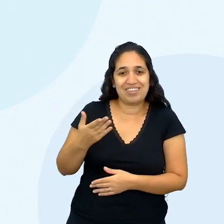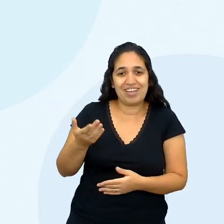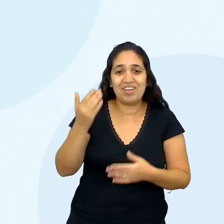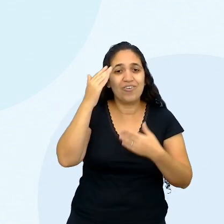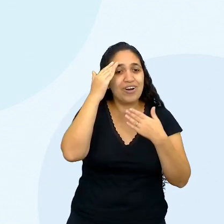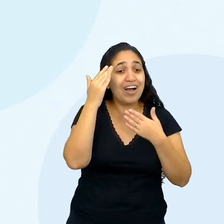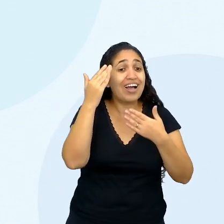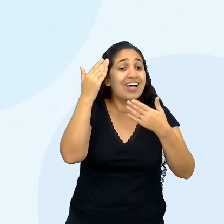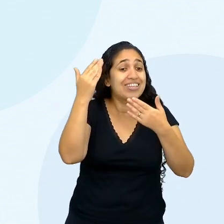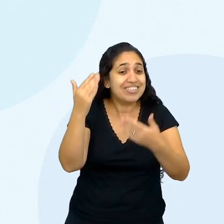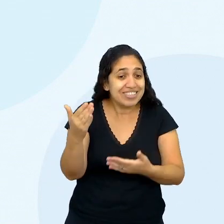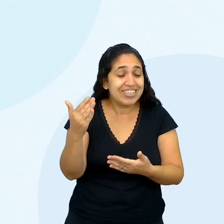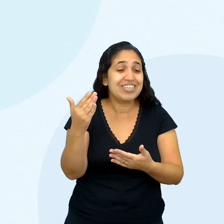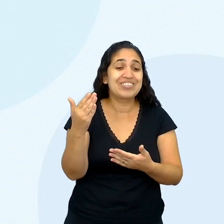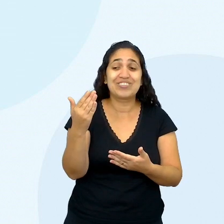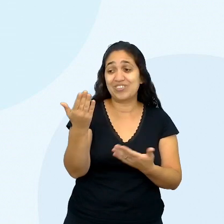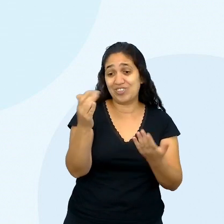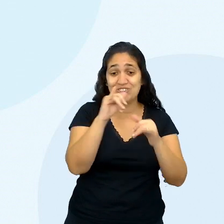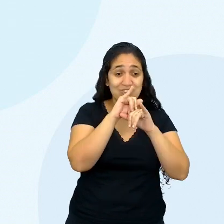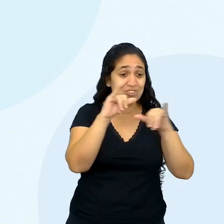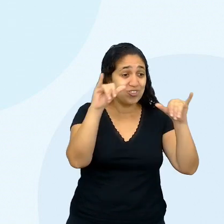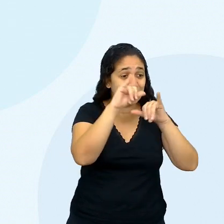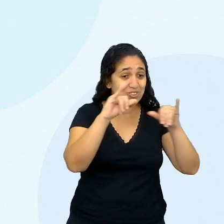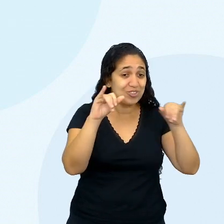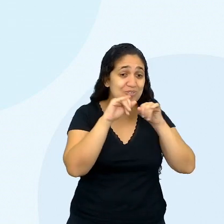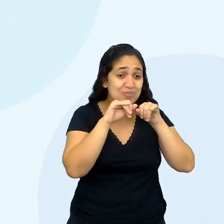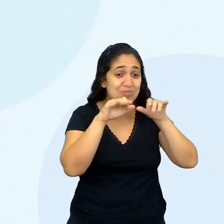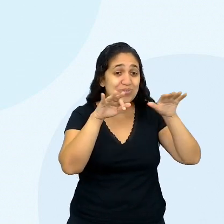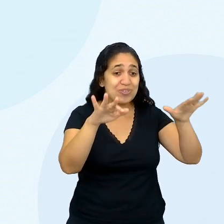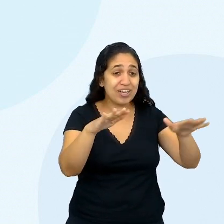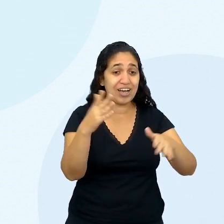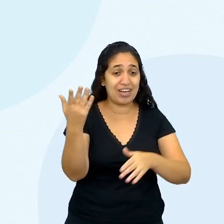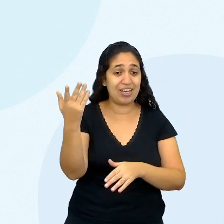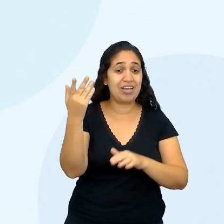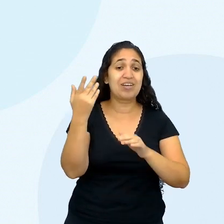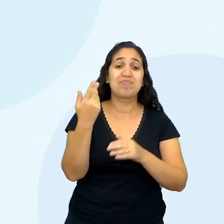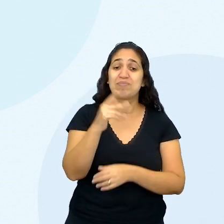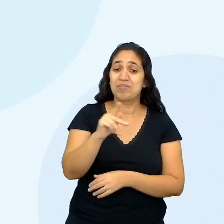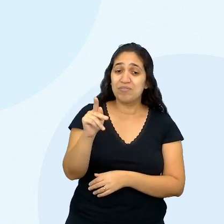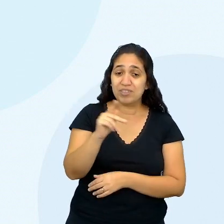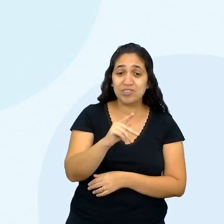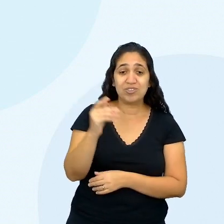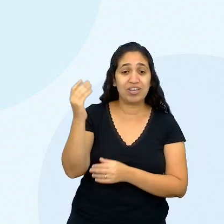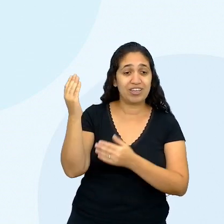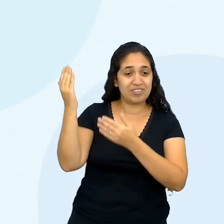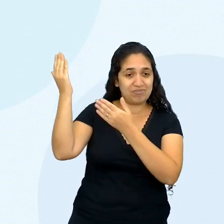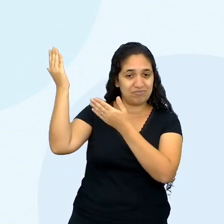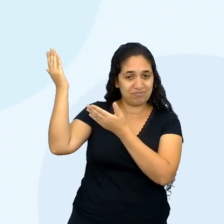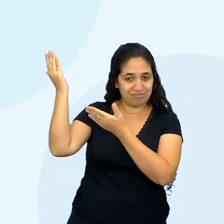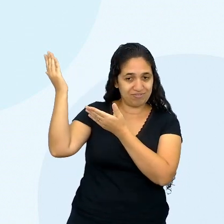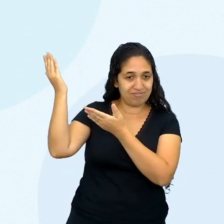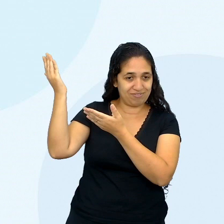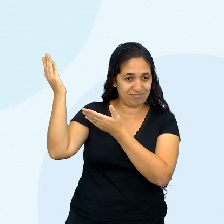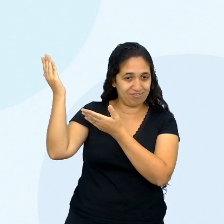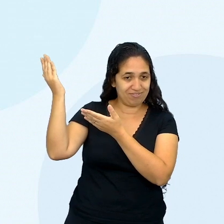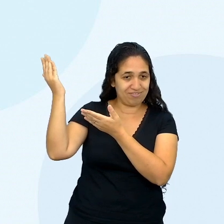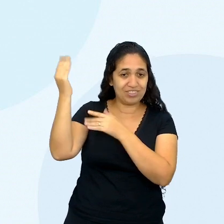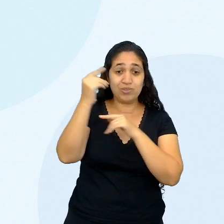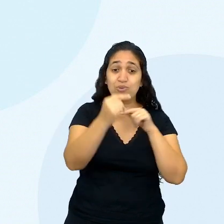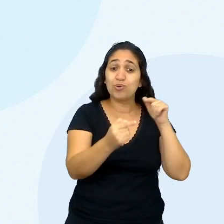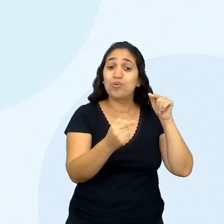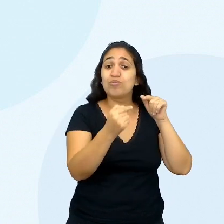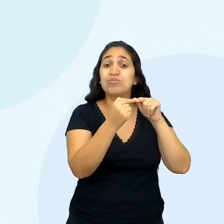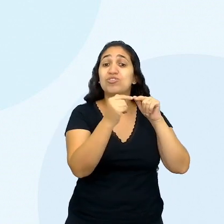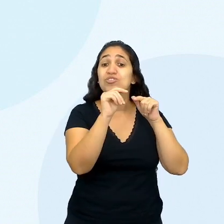agradeço a possibilidade de poder divulgar esse projeto de vocês, da professora Bianca Romero e da Shinya Miyazaki, que teve como